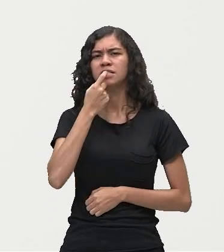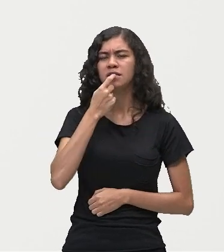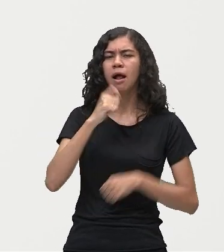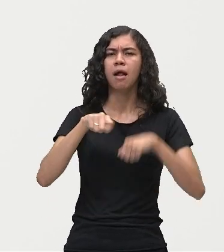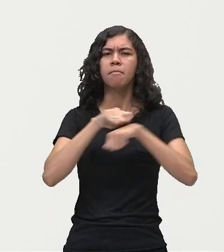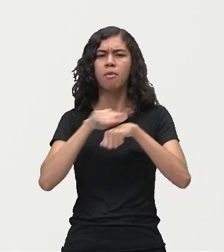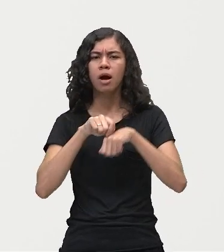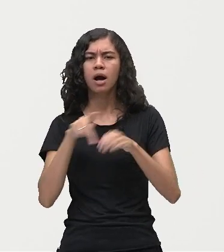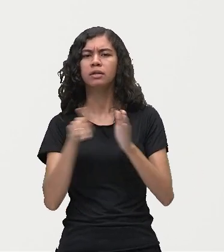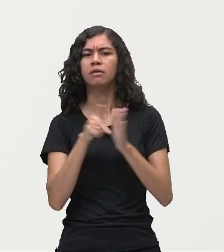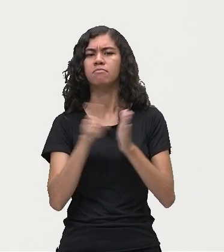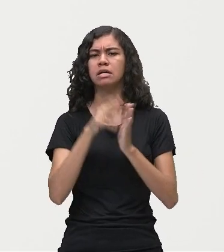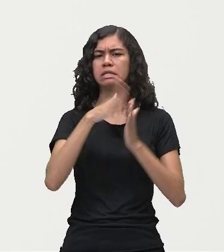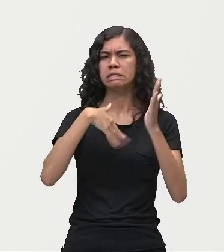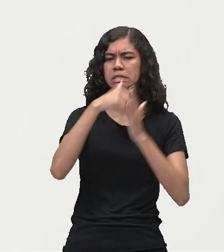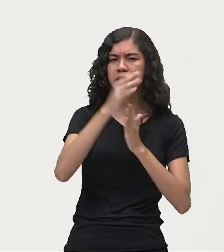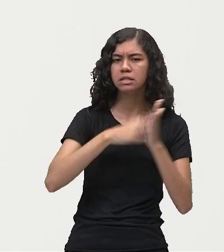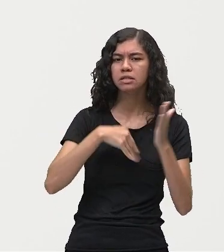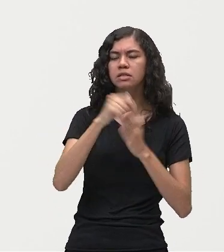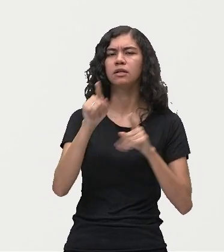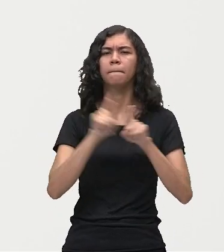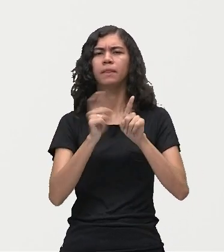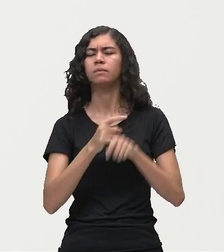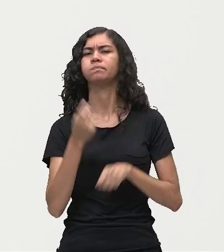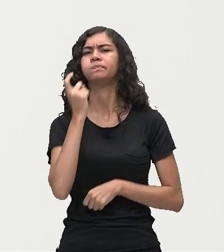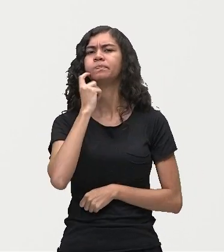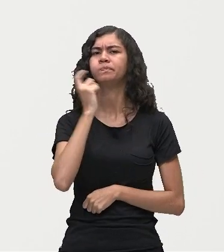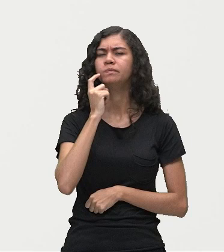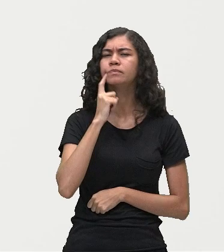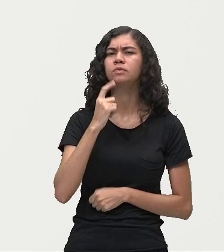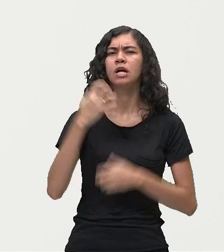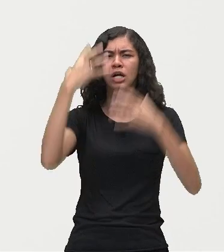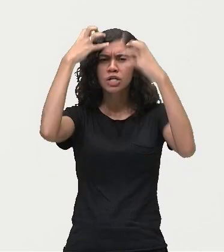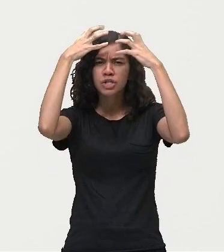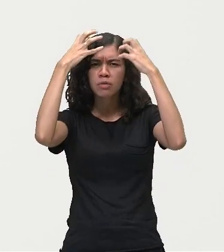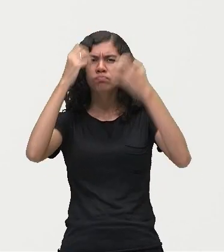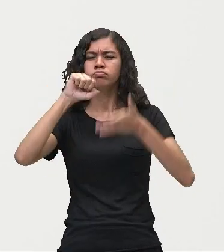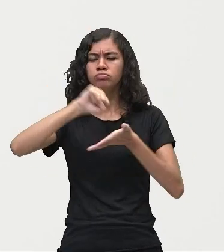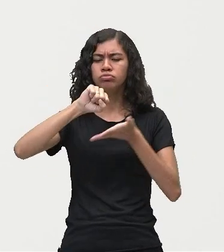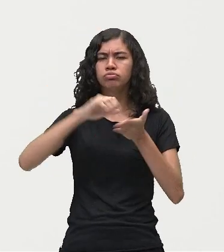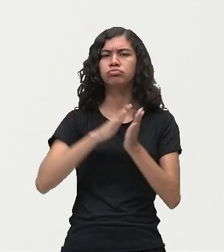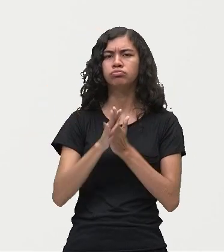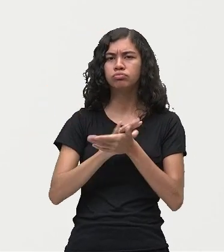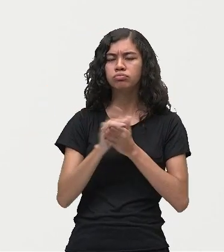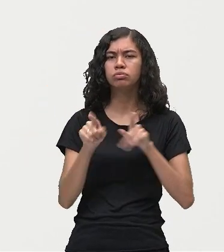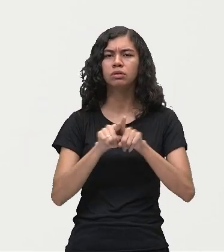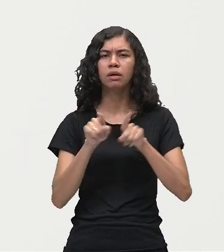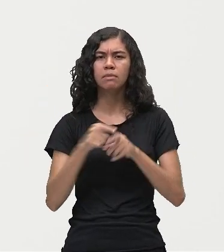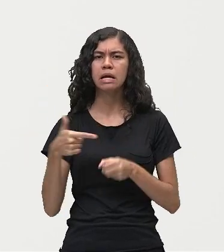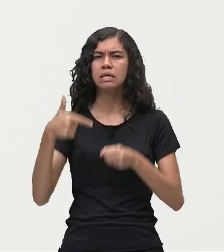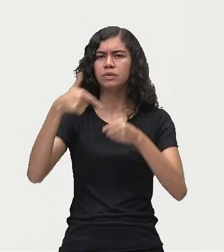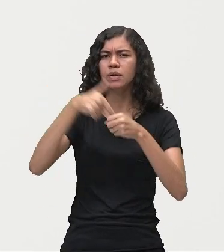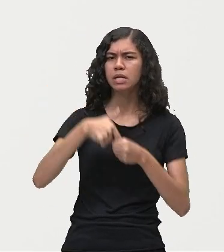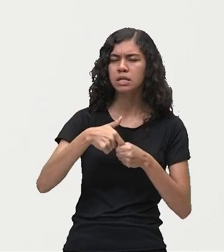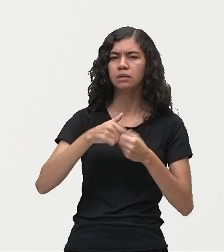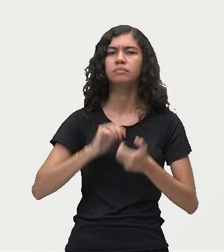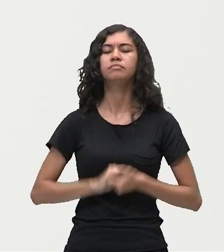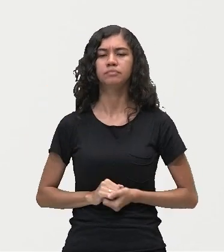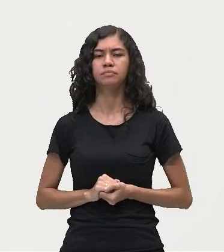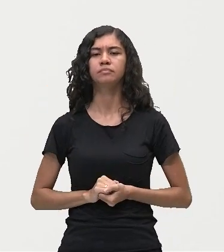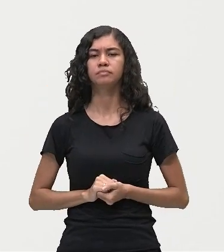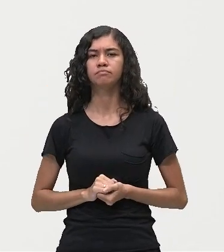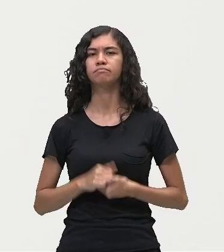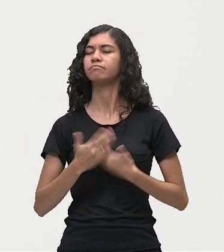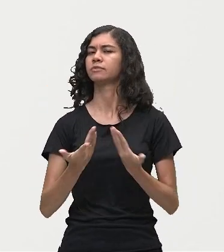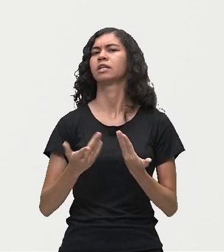de solvente, de chiclete, de shampoo, tá? Gasolina, querosene. O ser humano